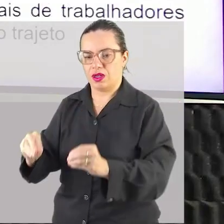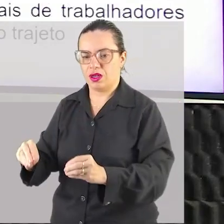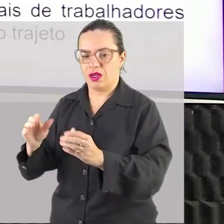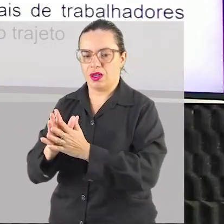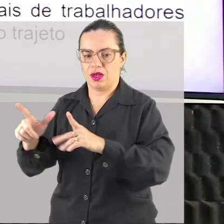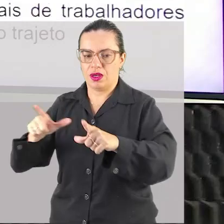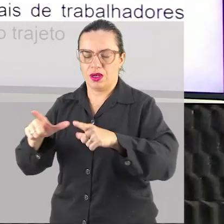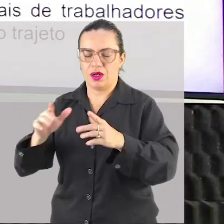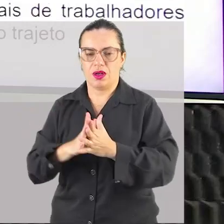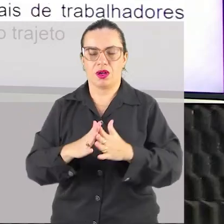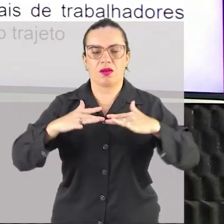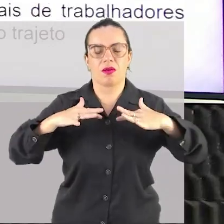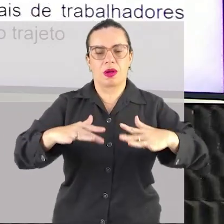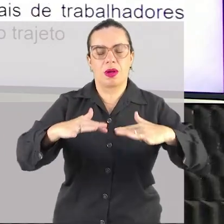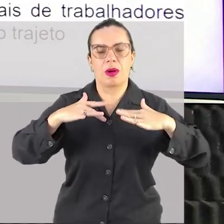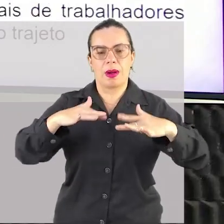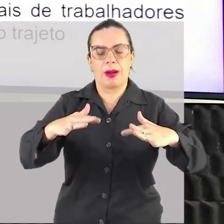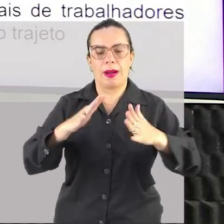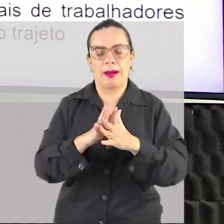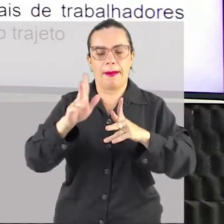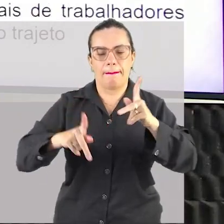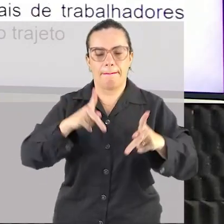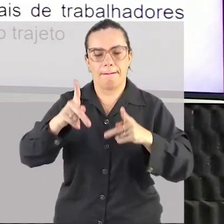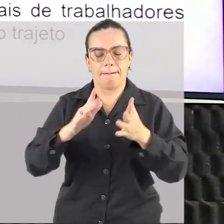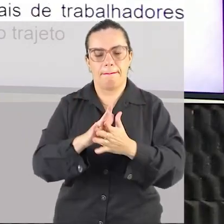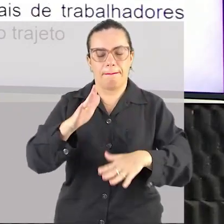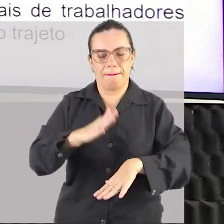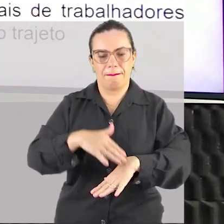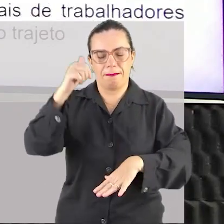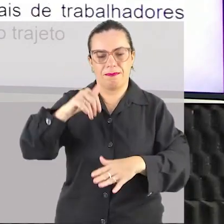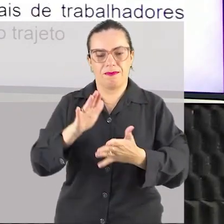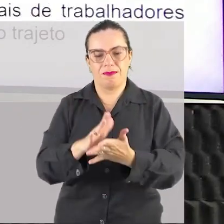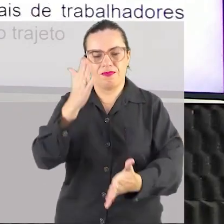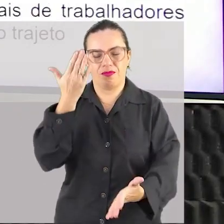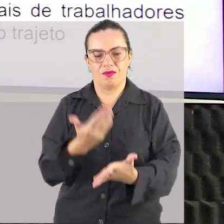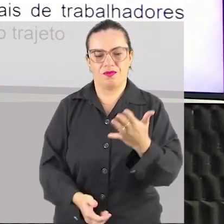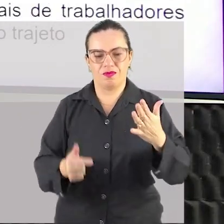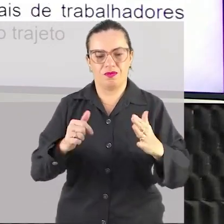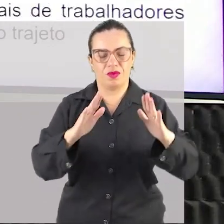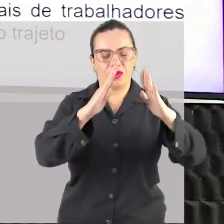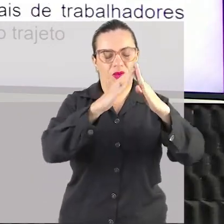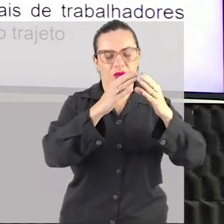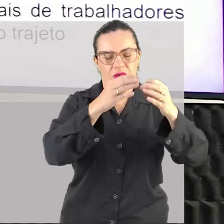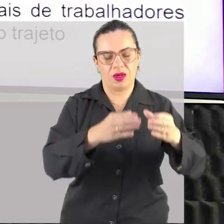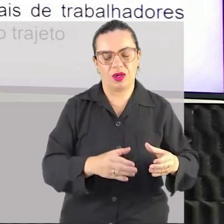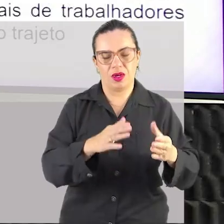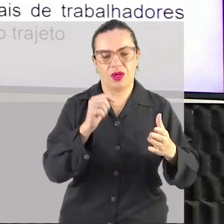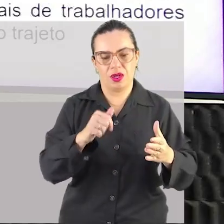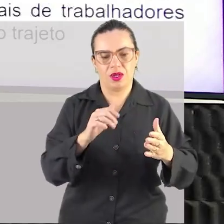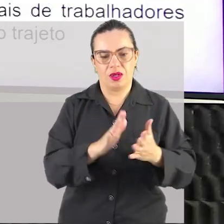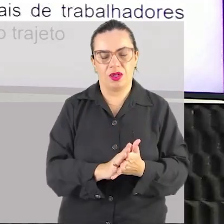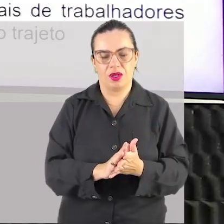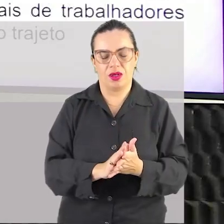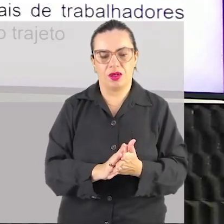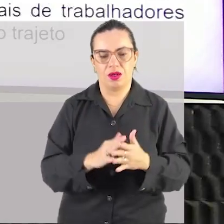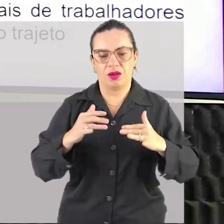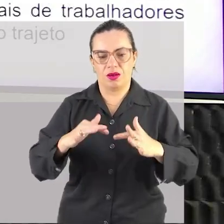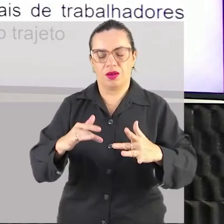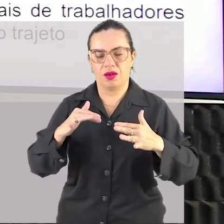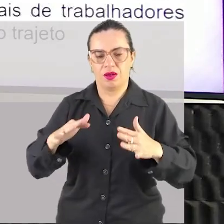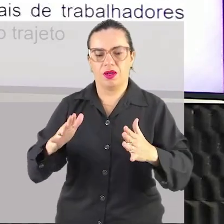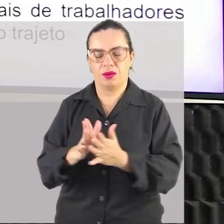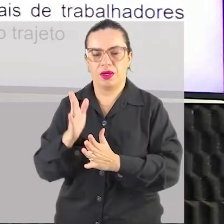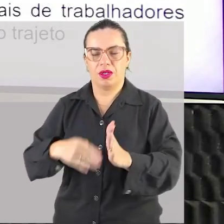movimentos populacionais brasileiros levam mais tempo de casa para o trabalho Então veja ó pesquisa do